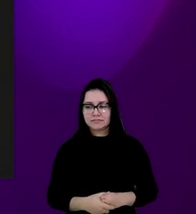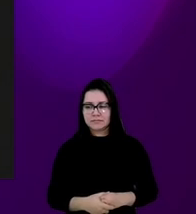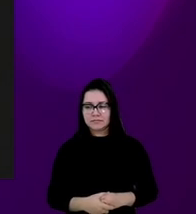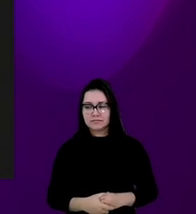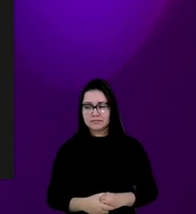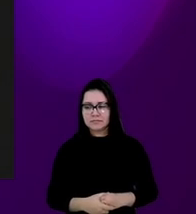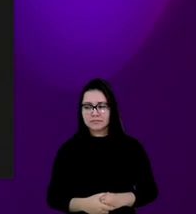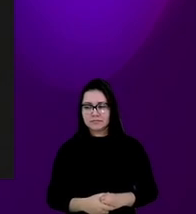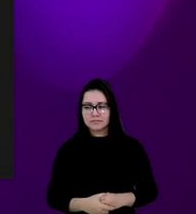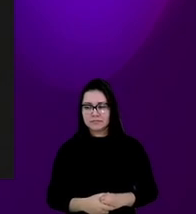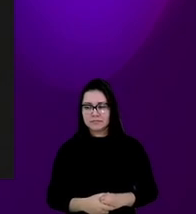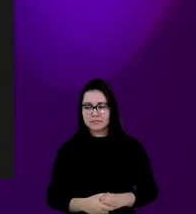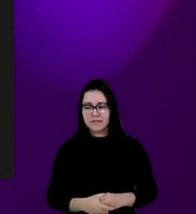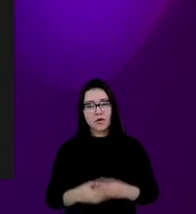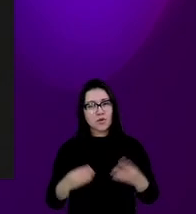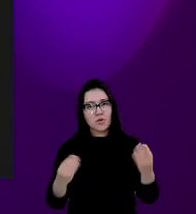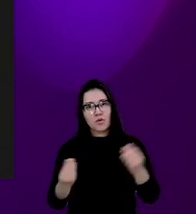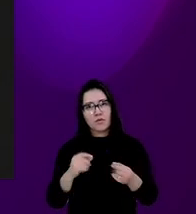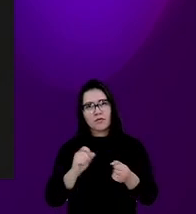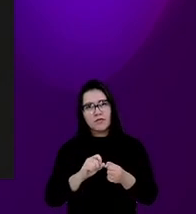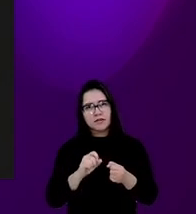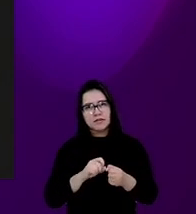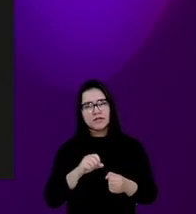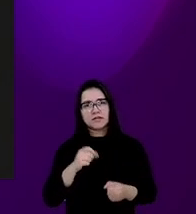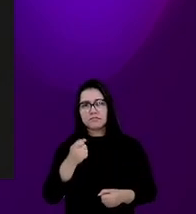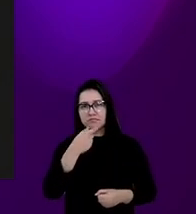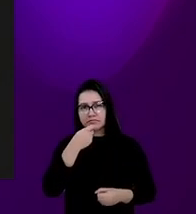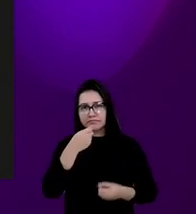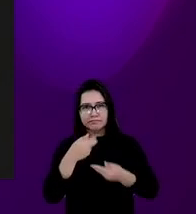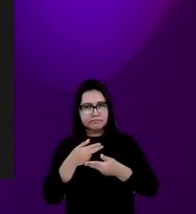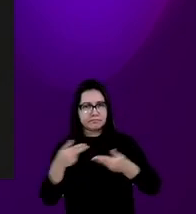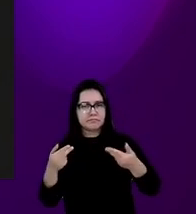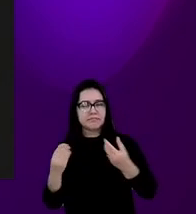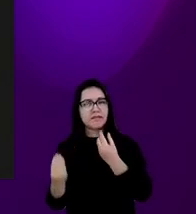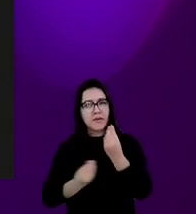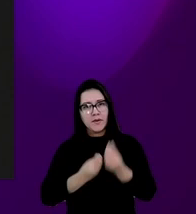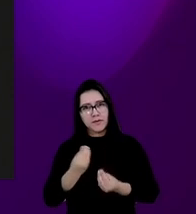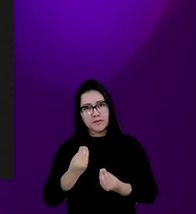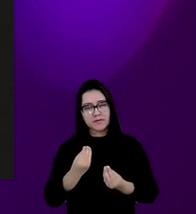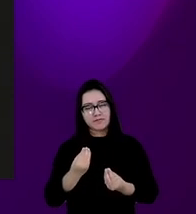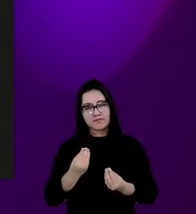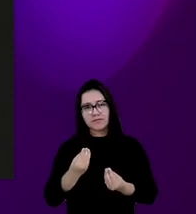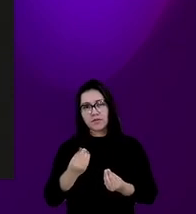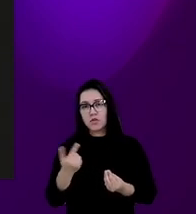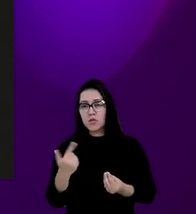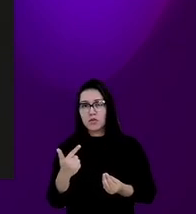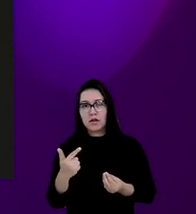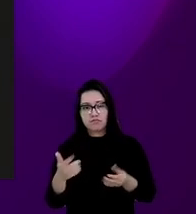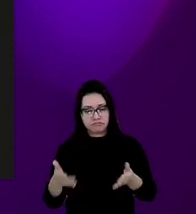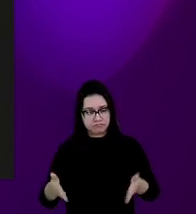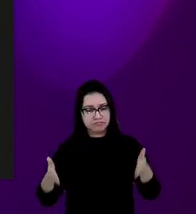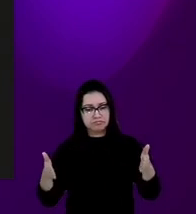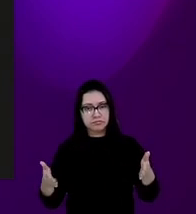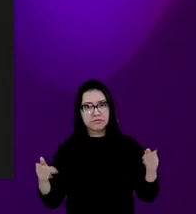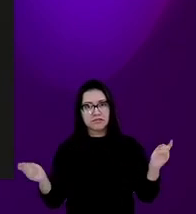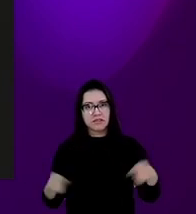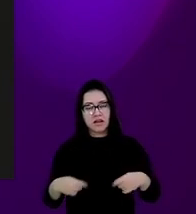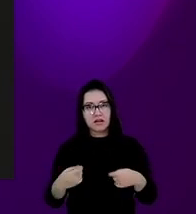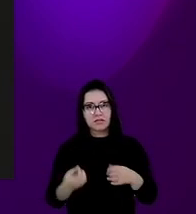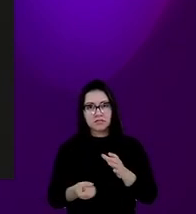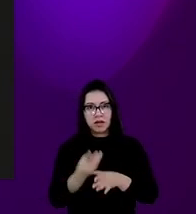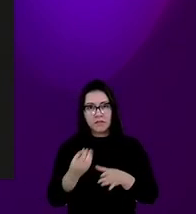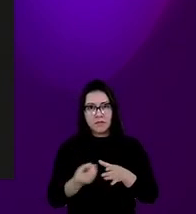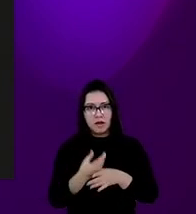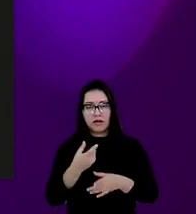slots para como fazer a manufatura, né? Então, não existe espaço para fazer manufatura na indústria